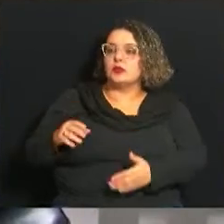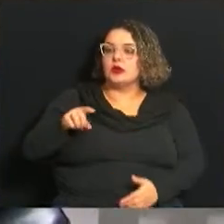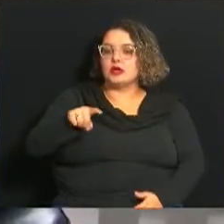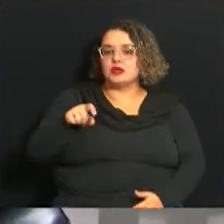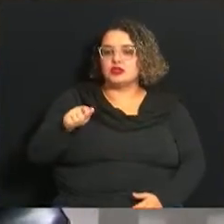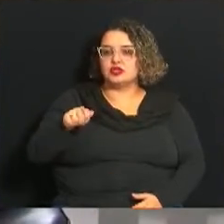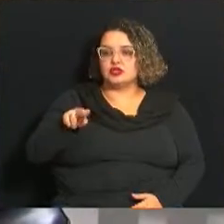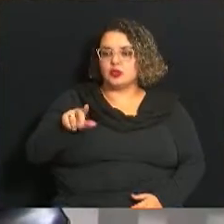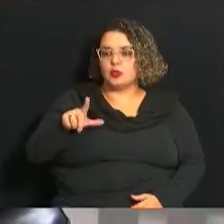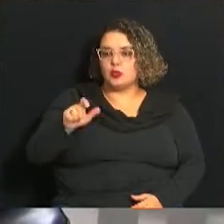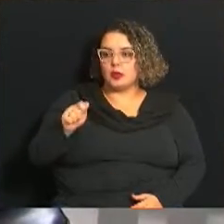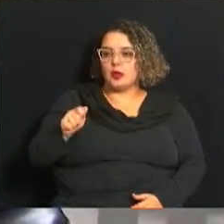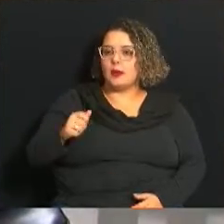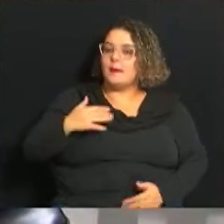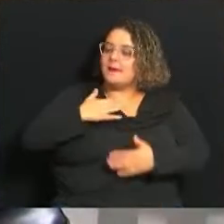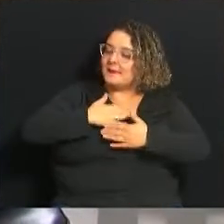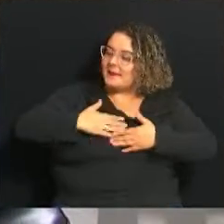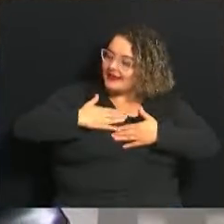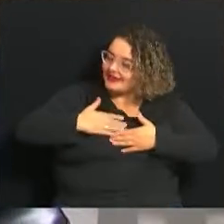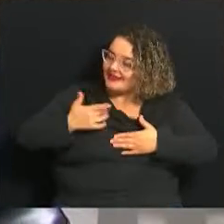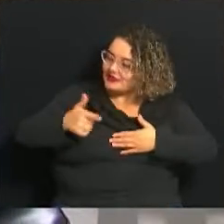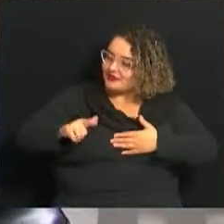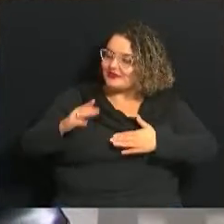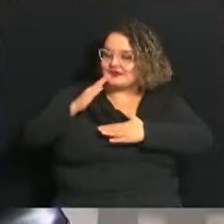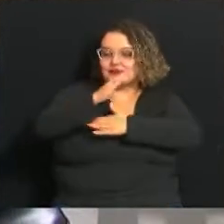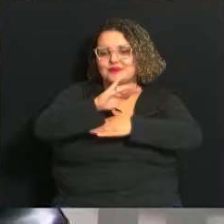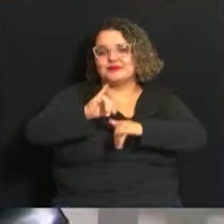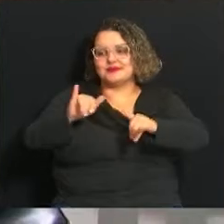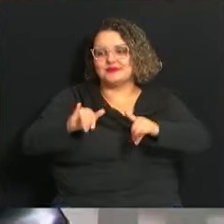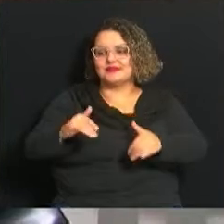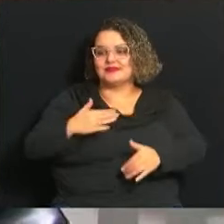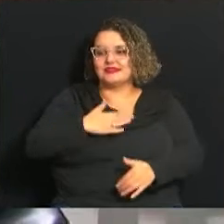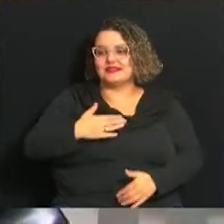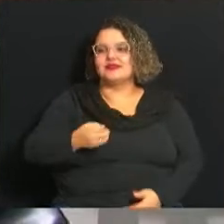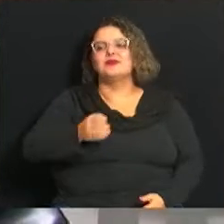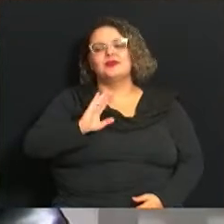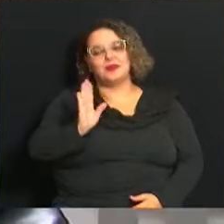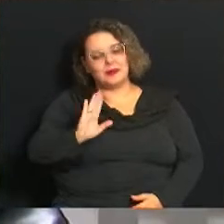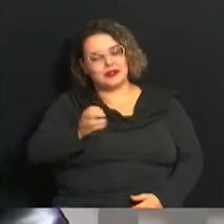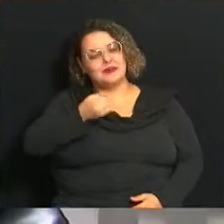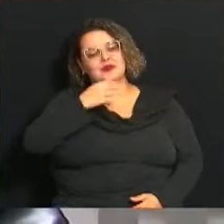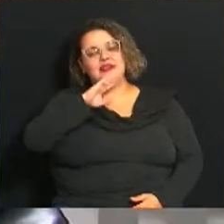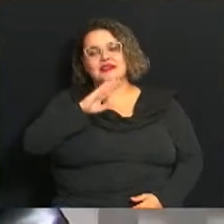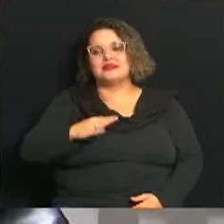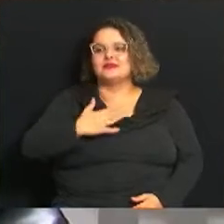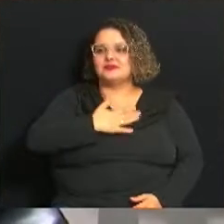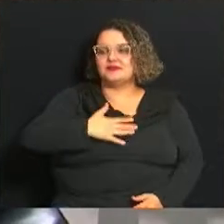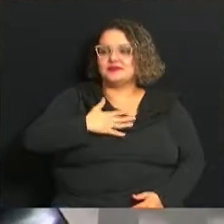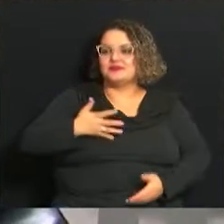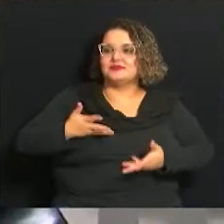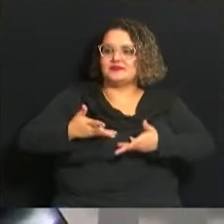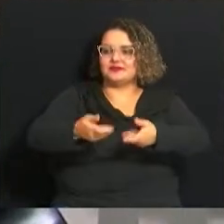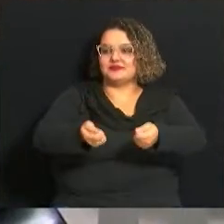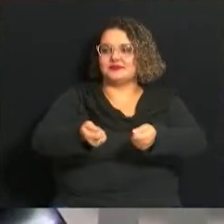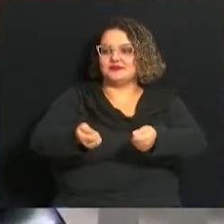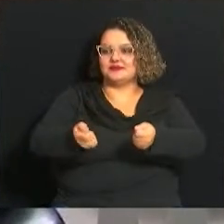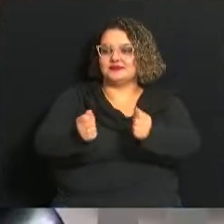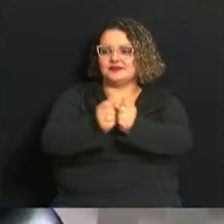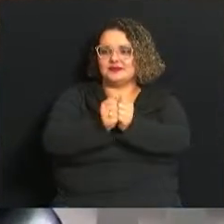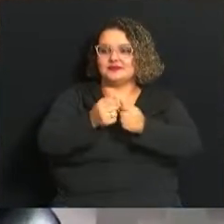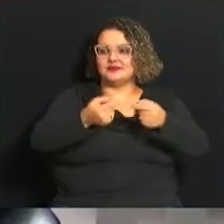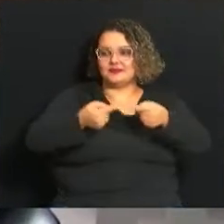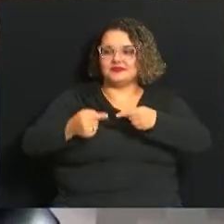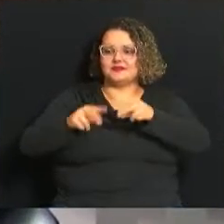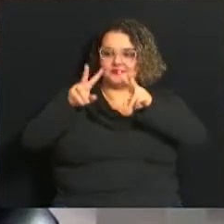Shaula, prazer em tê-la conosco de novo aqui no Câmara Notícia. Olá, boa tarde, é um prazer, agradeço o convite por estarmos aqui discutindo esse